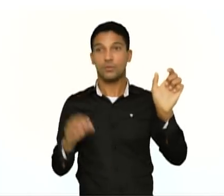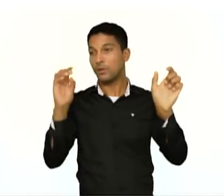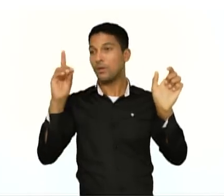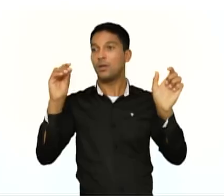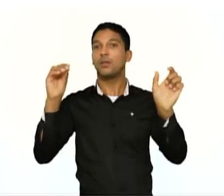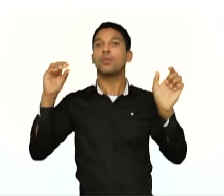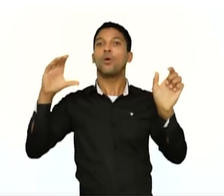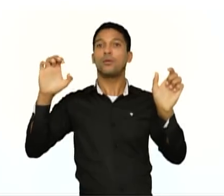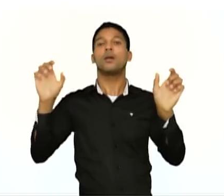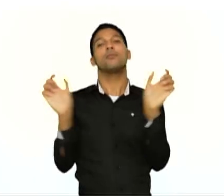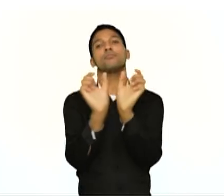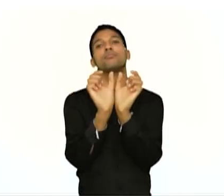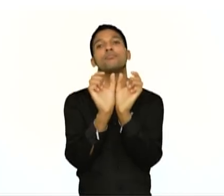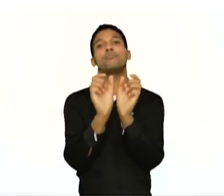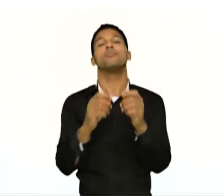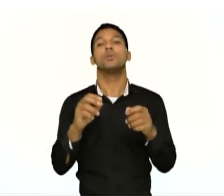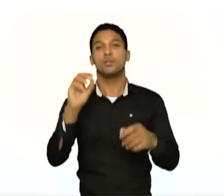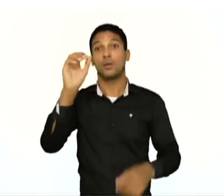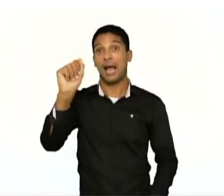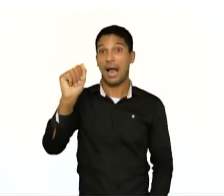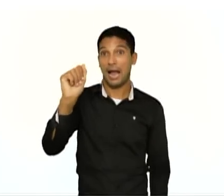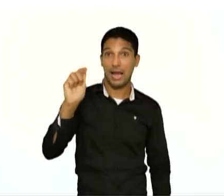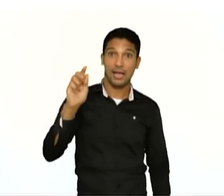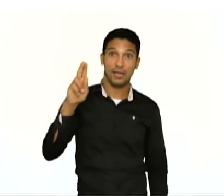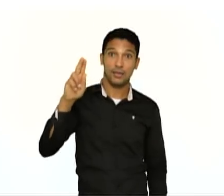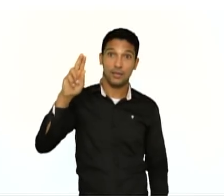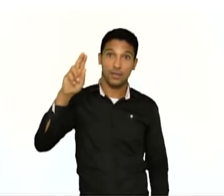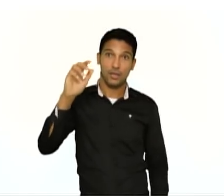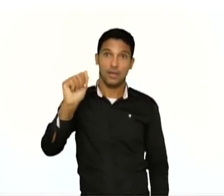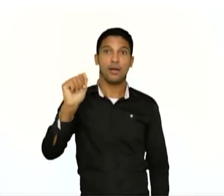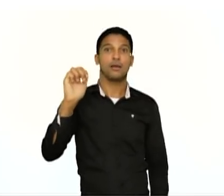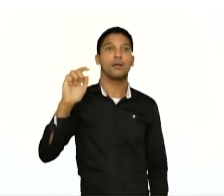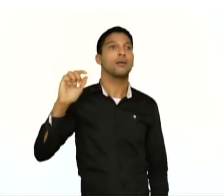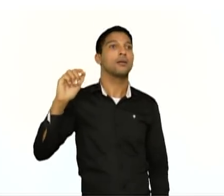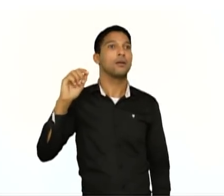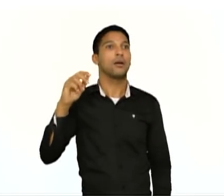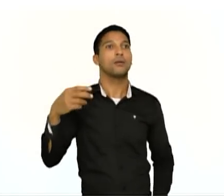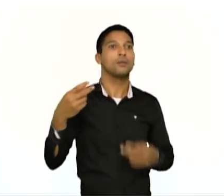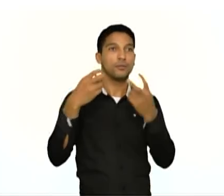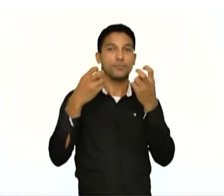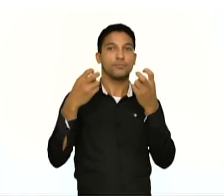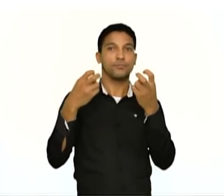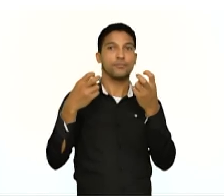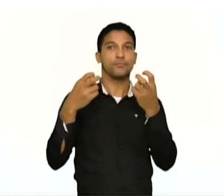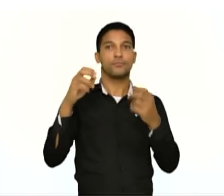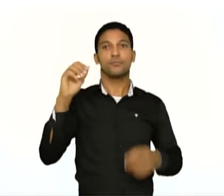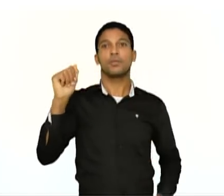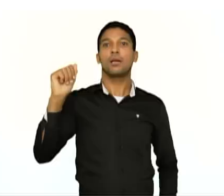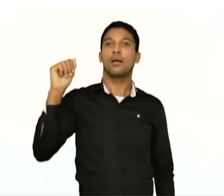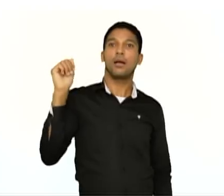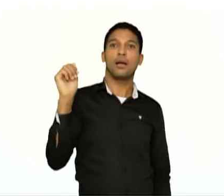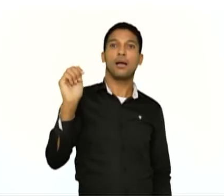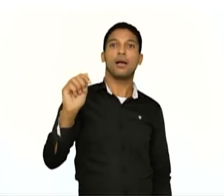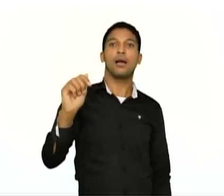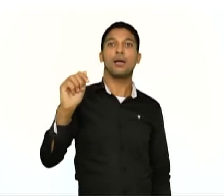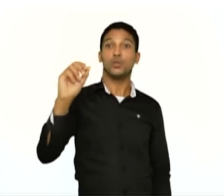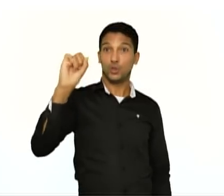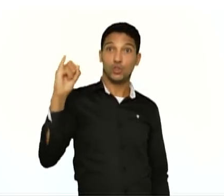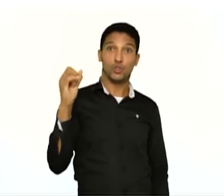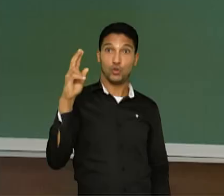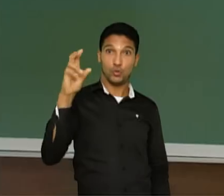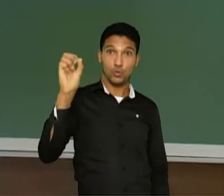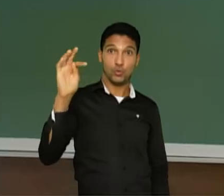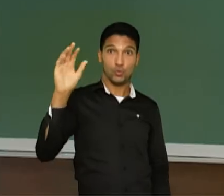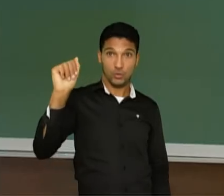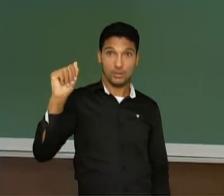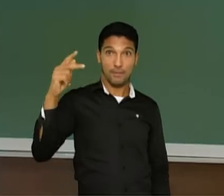por aglutinação. Quadrúpede, aglutinação. E trinca-espinhas por justaposição. Então, observem que os